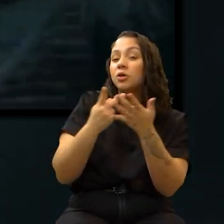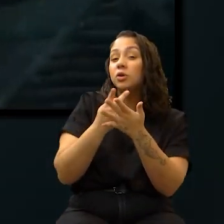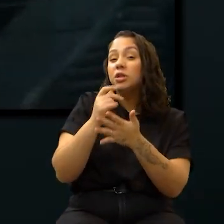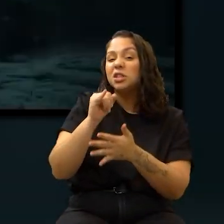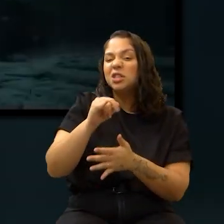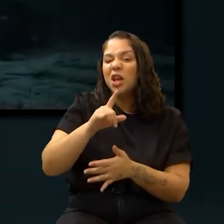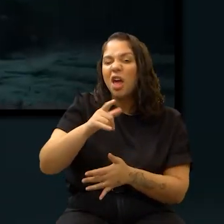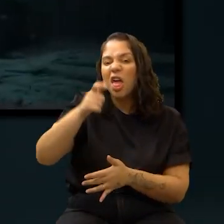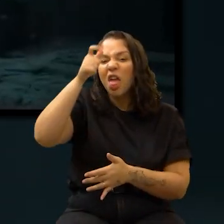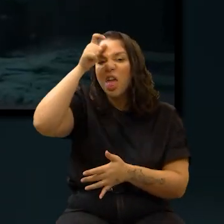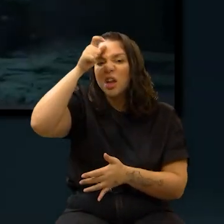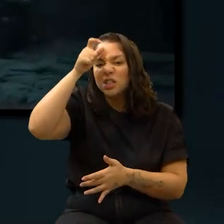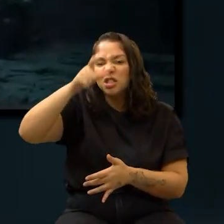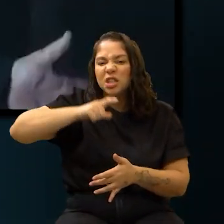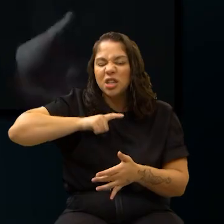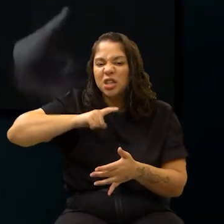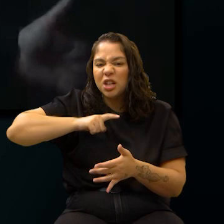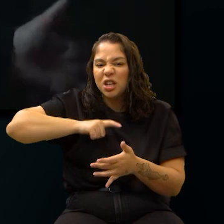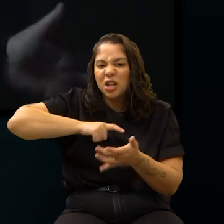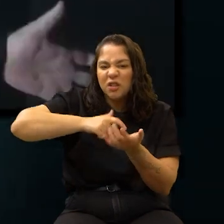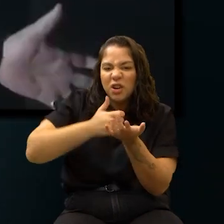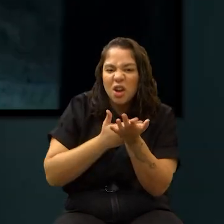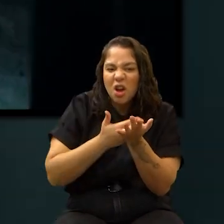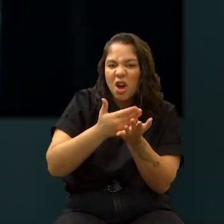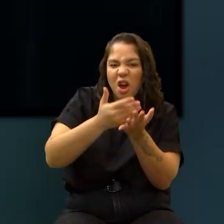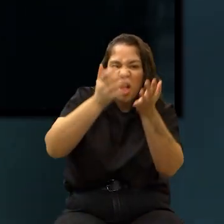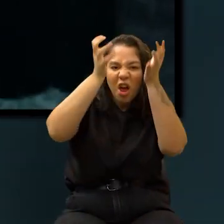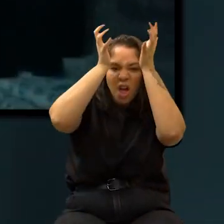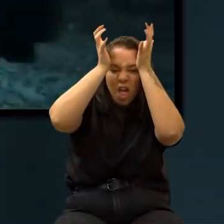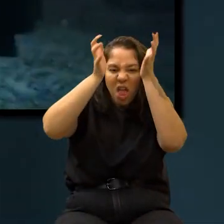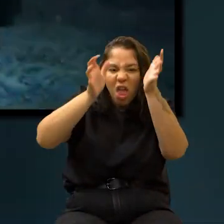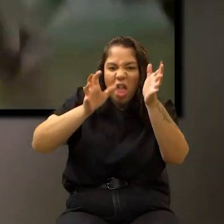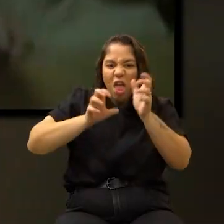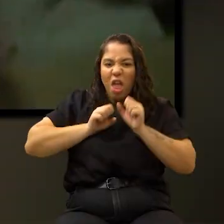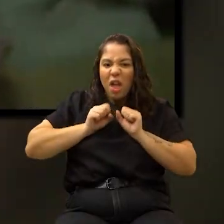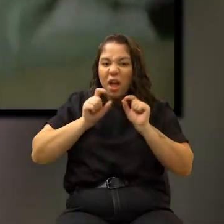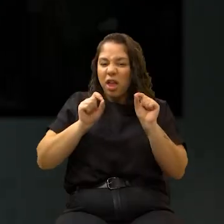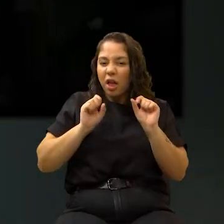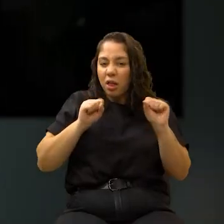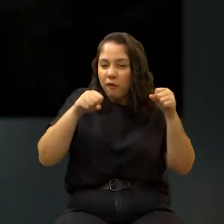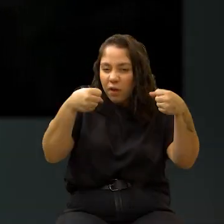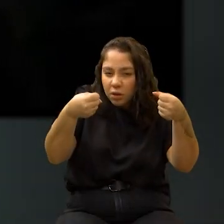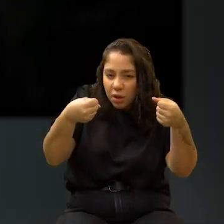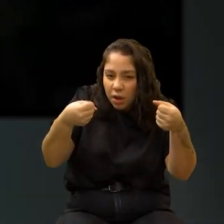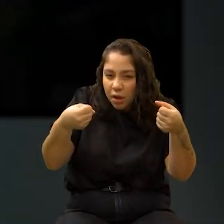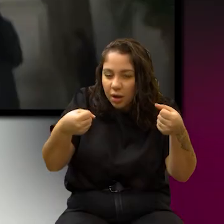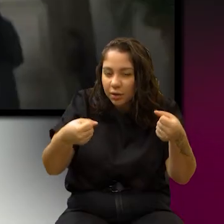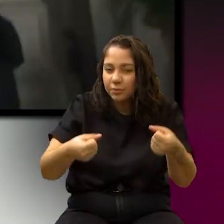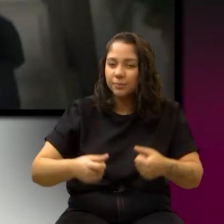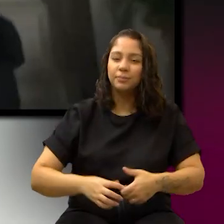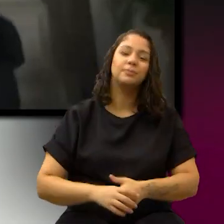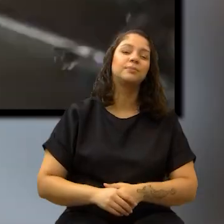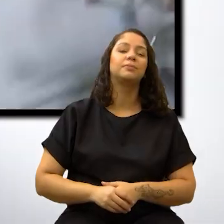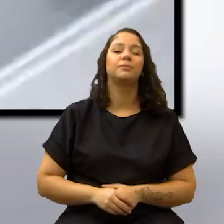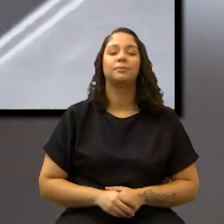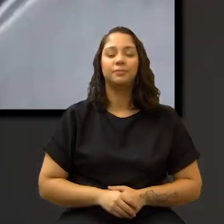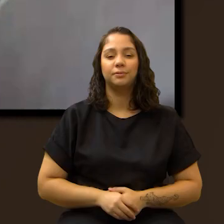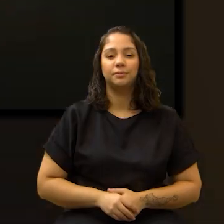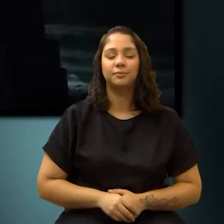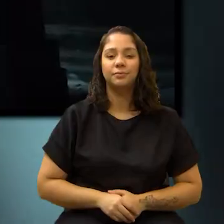Imagine o que poderia acontecer se o diabo possuísse a alma do exorcista do Papa. Quem iria lhe